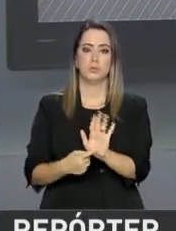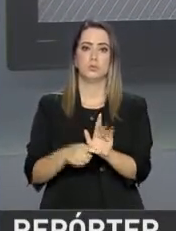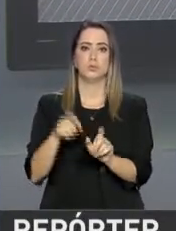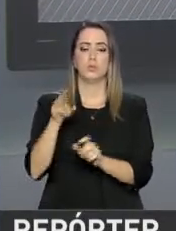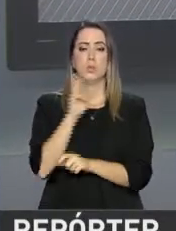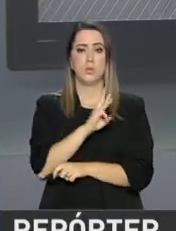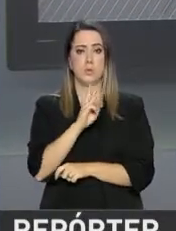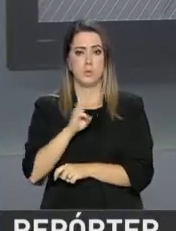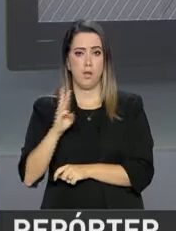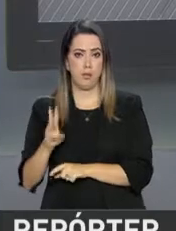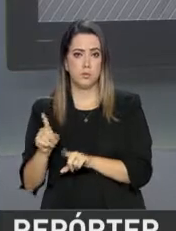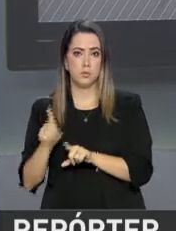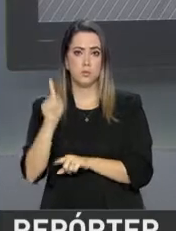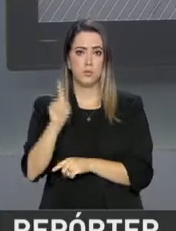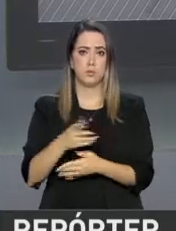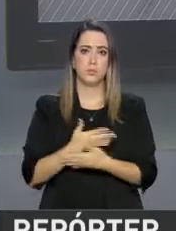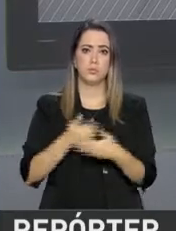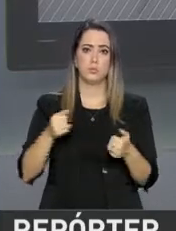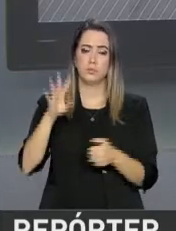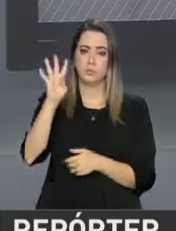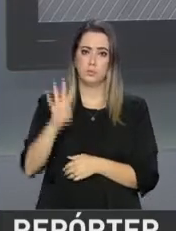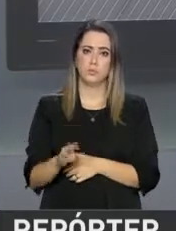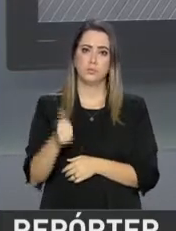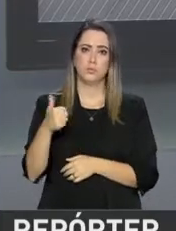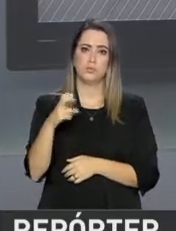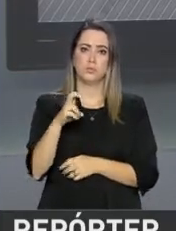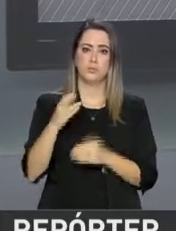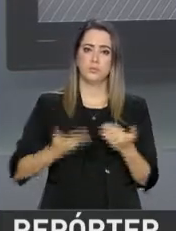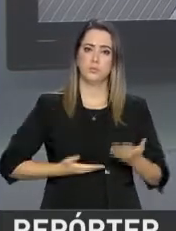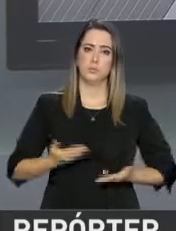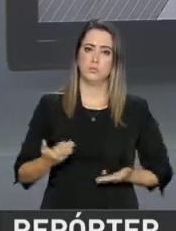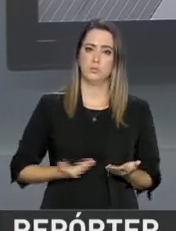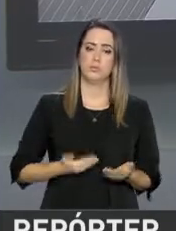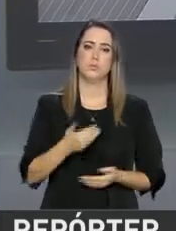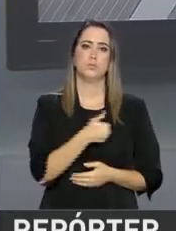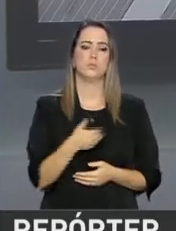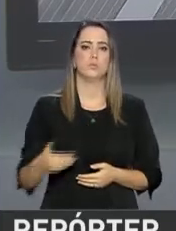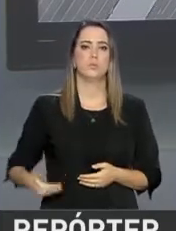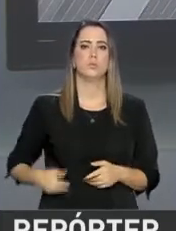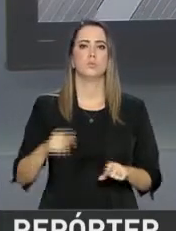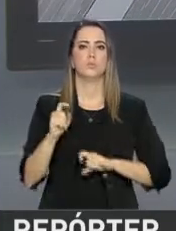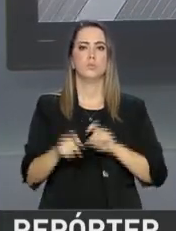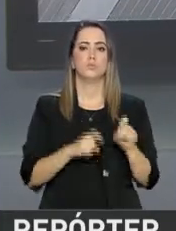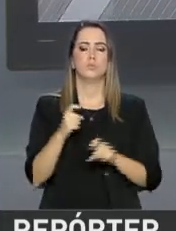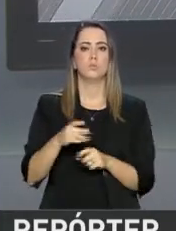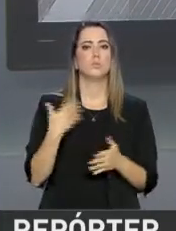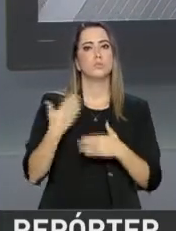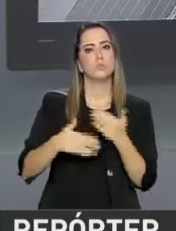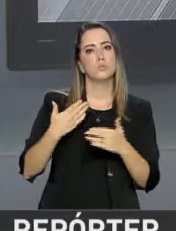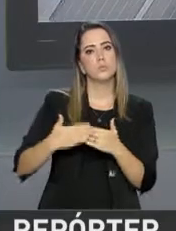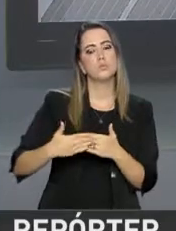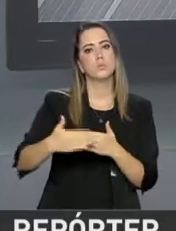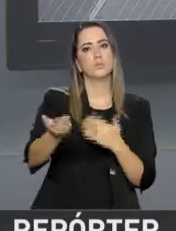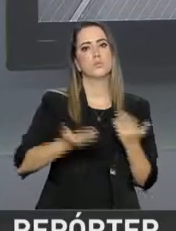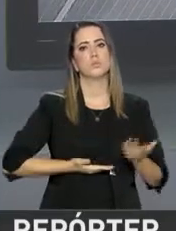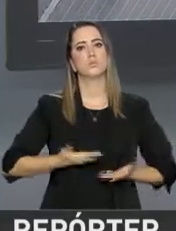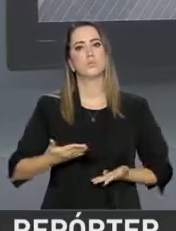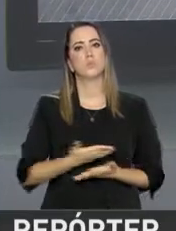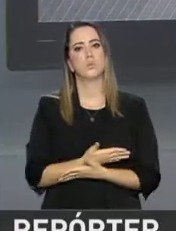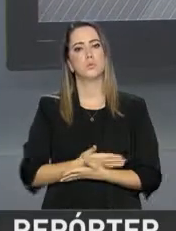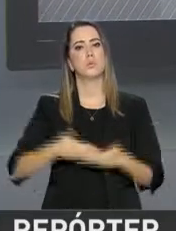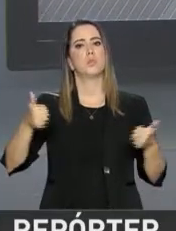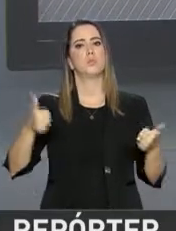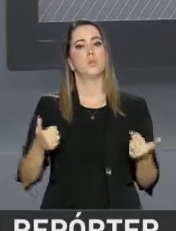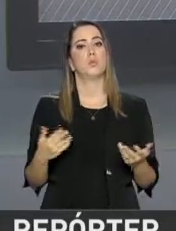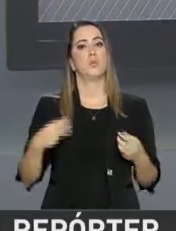que o consumidor ponto gov é o melhor em uma lista de 15 serviços públicos digitais ea tendência é de que o serviço fique